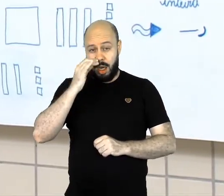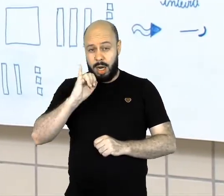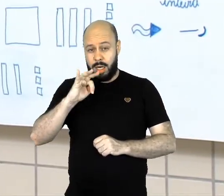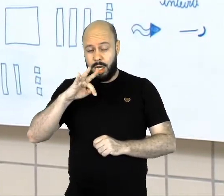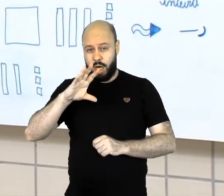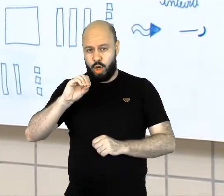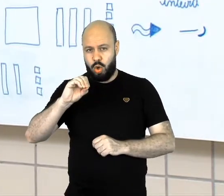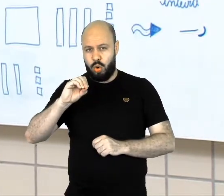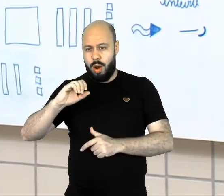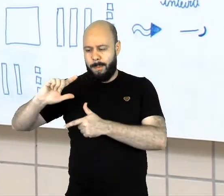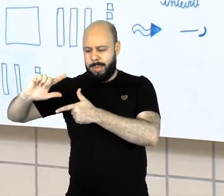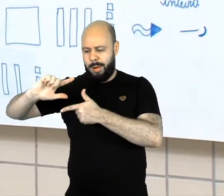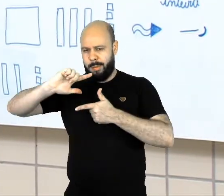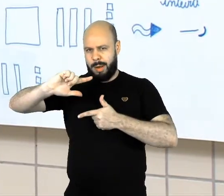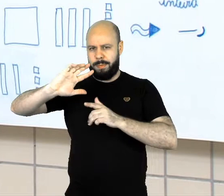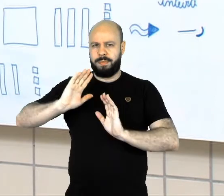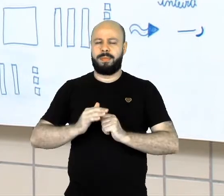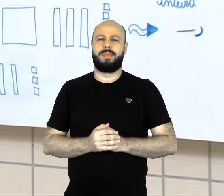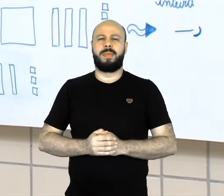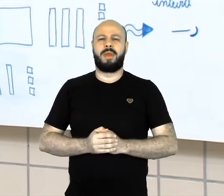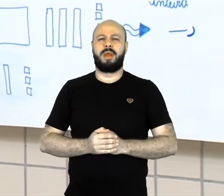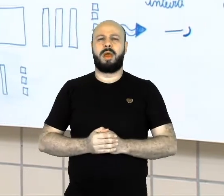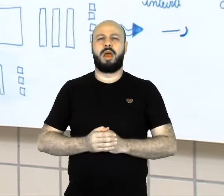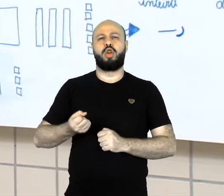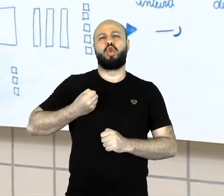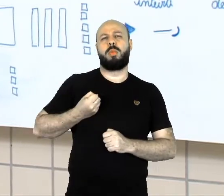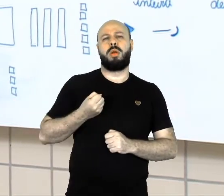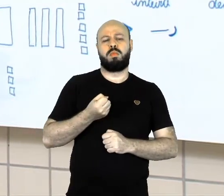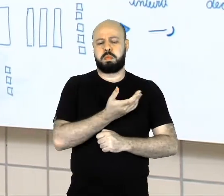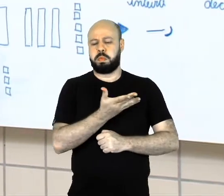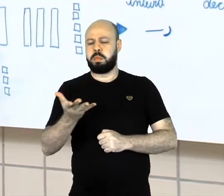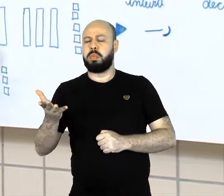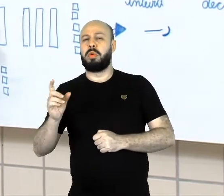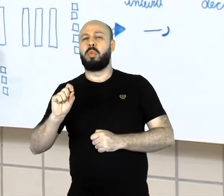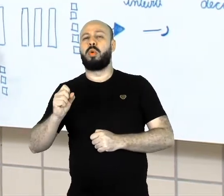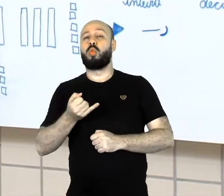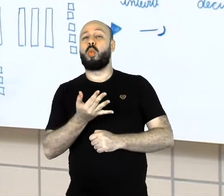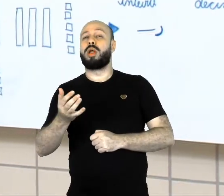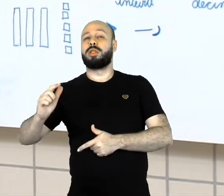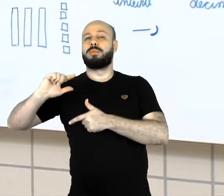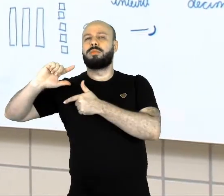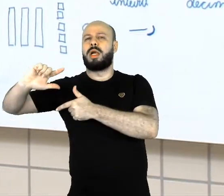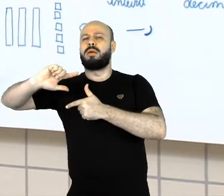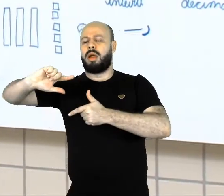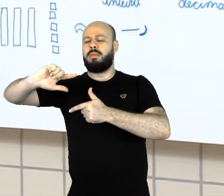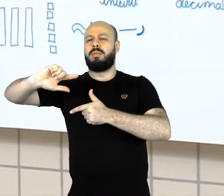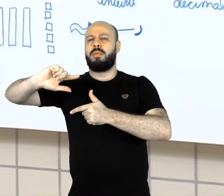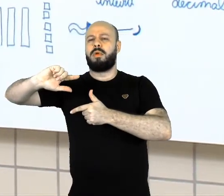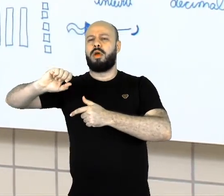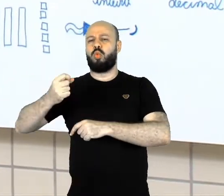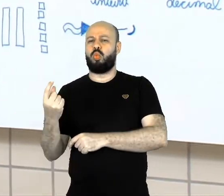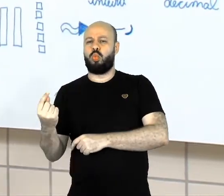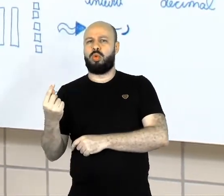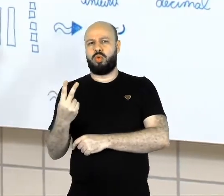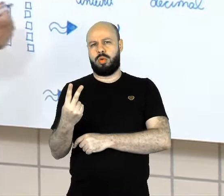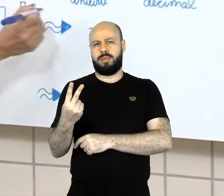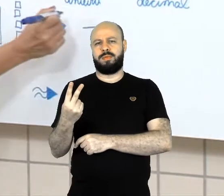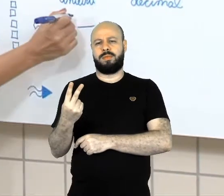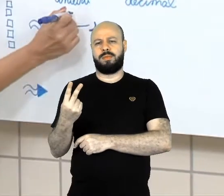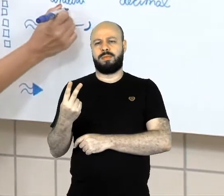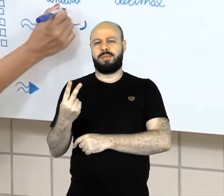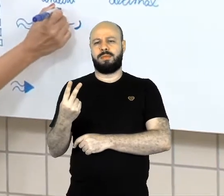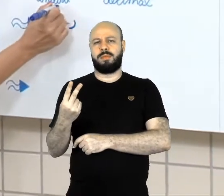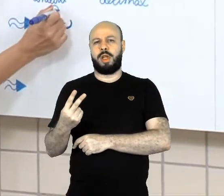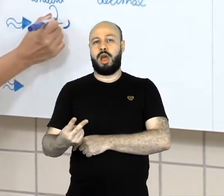representada pela placa. Nesse número aqui, nós temos quantas placas? Uma, duas. Então